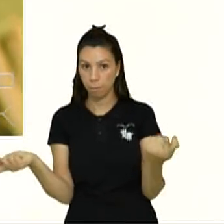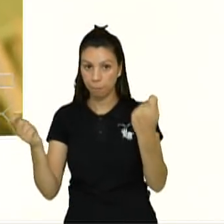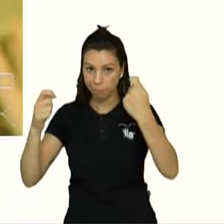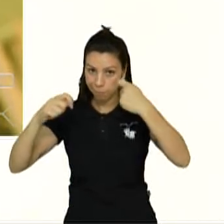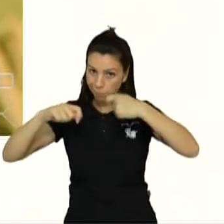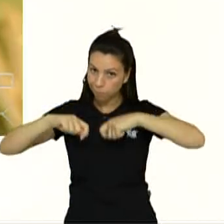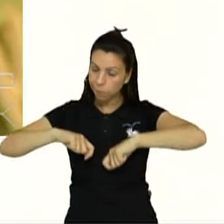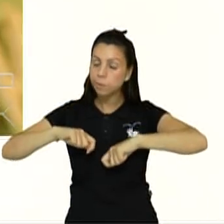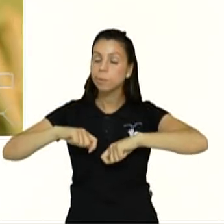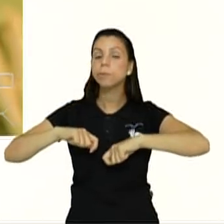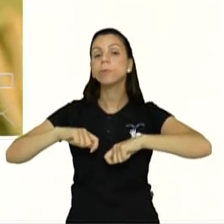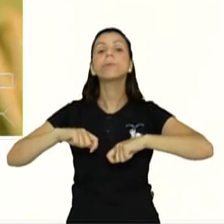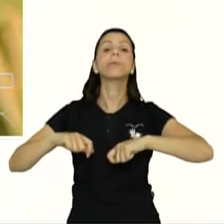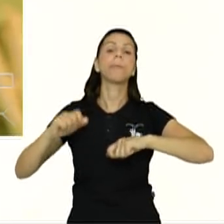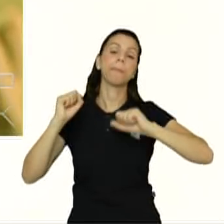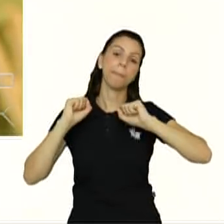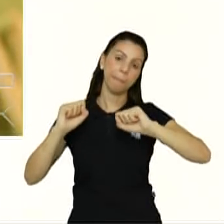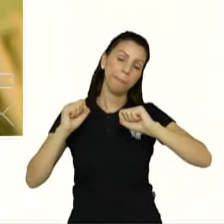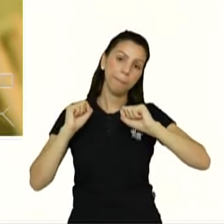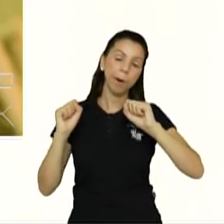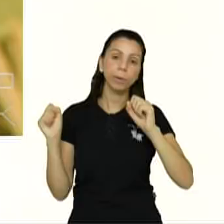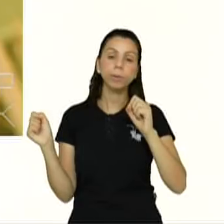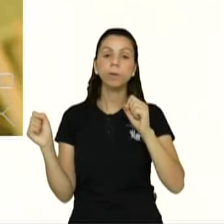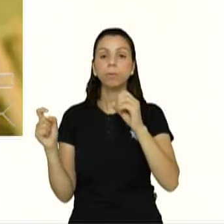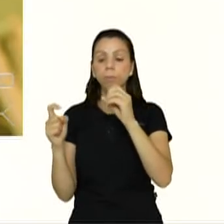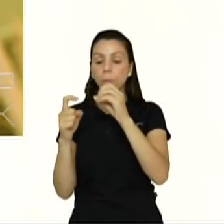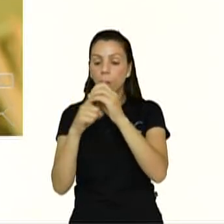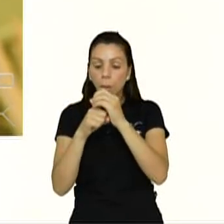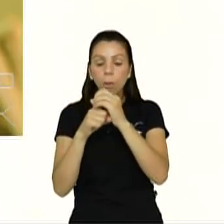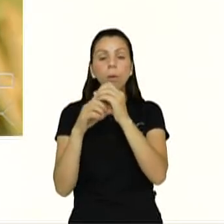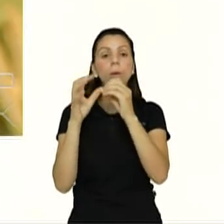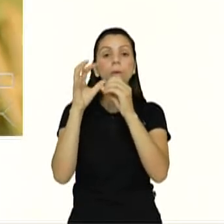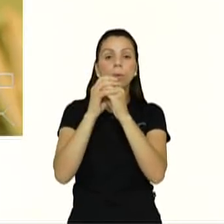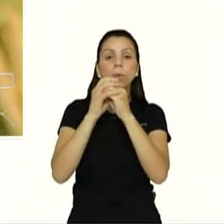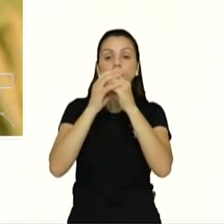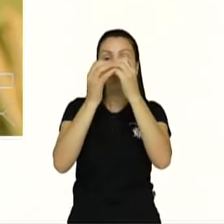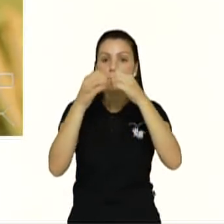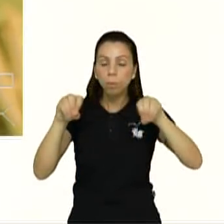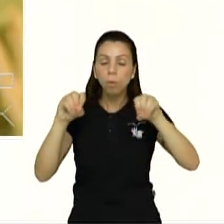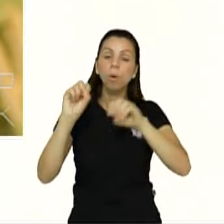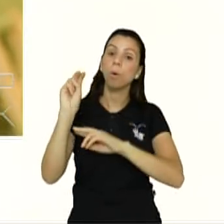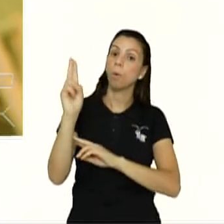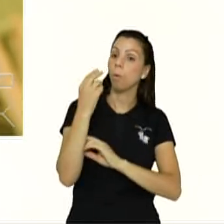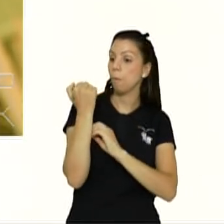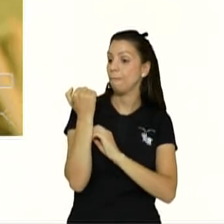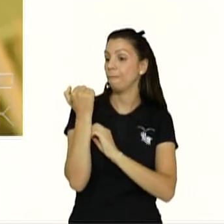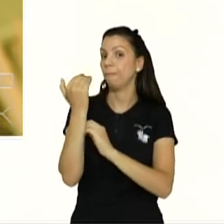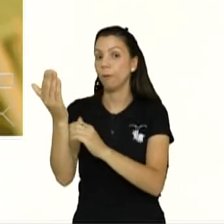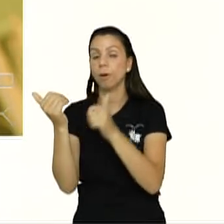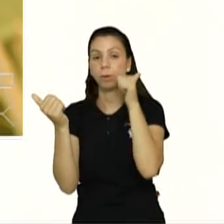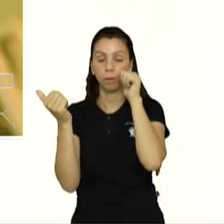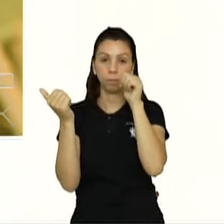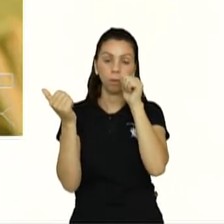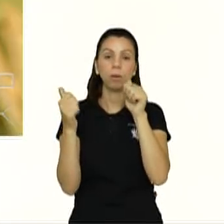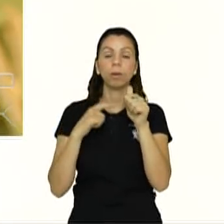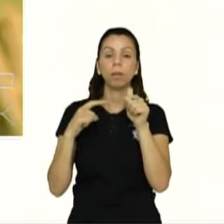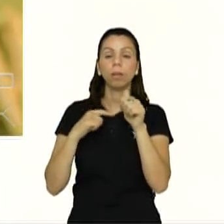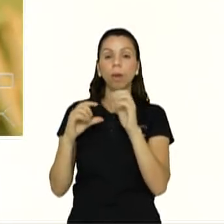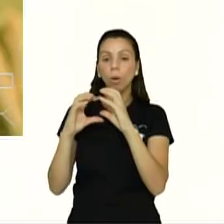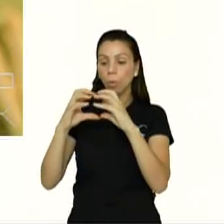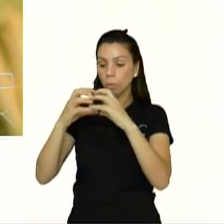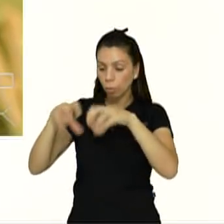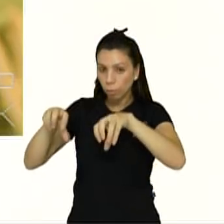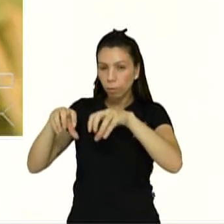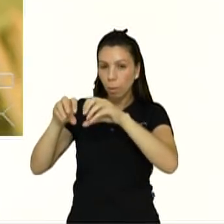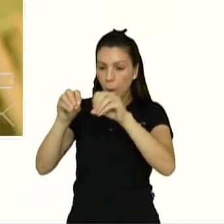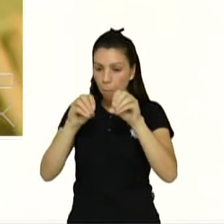A fecundação deles pode ser tanto dentro do corpo da fêmea, interna, ou então externa, quando eles têm os ovinhos. Tem um